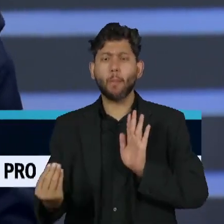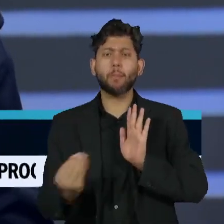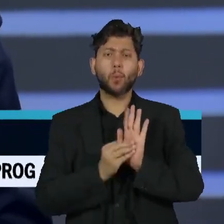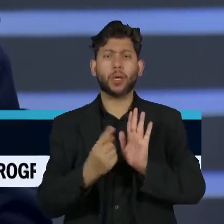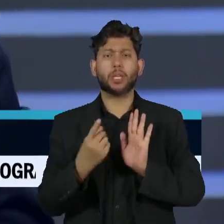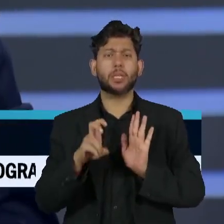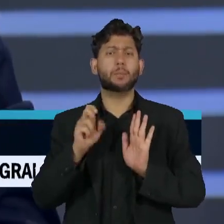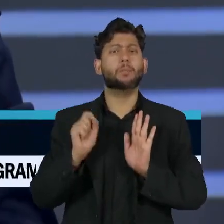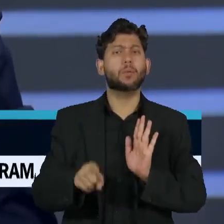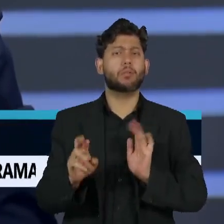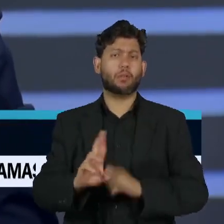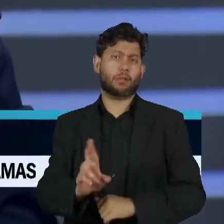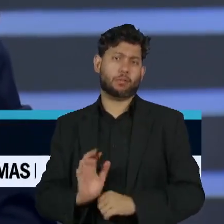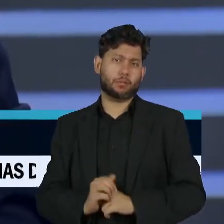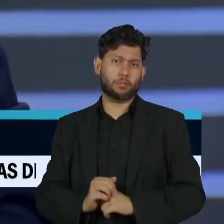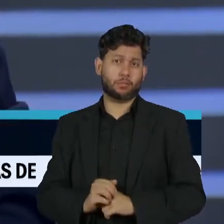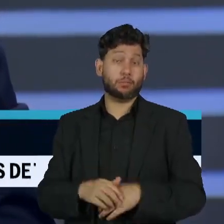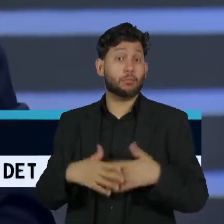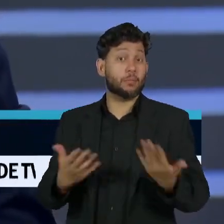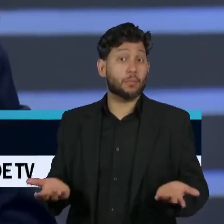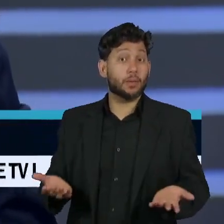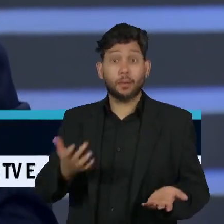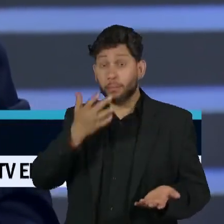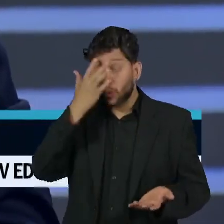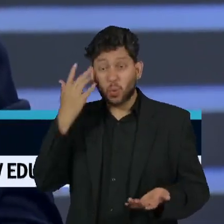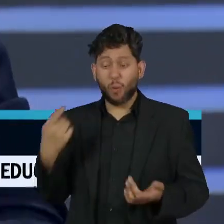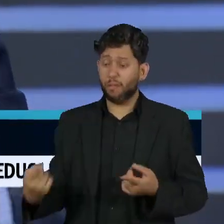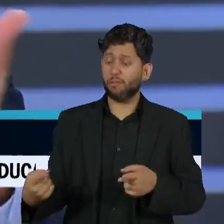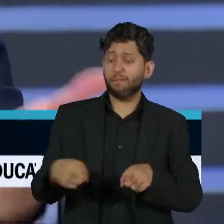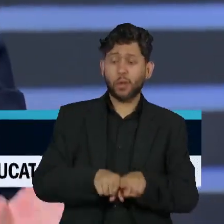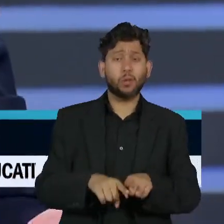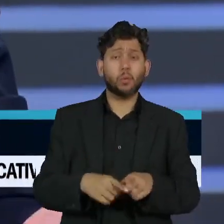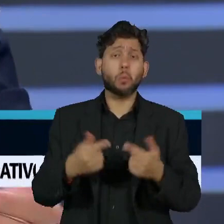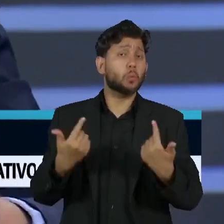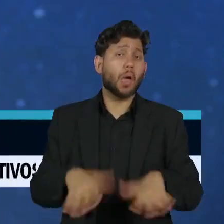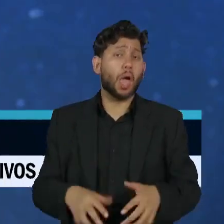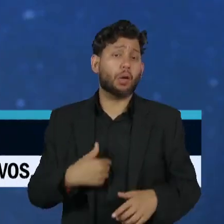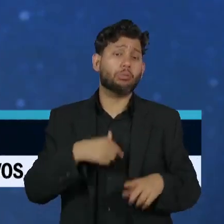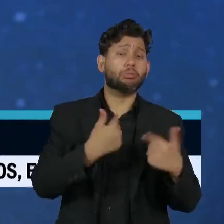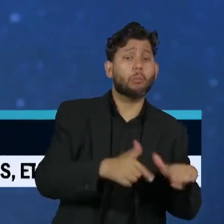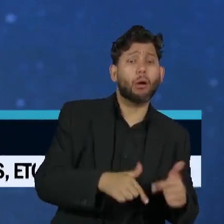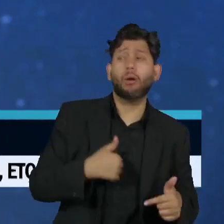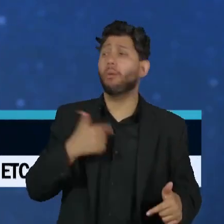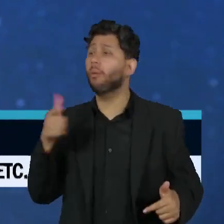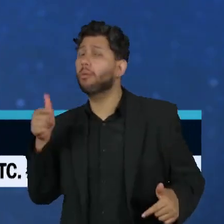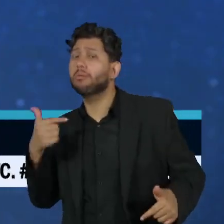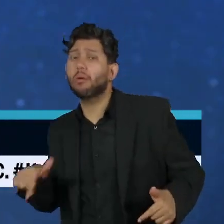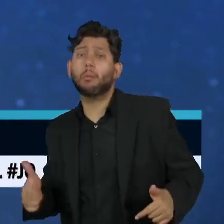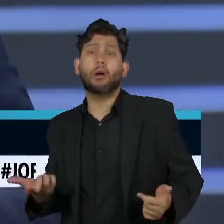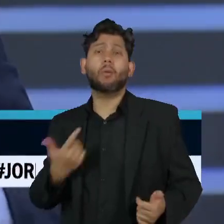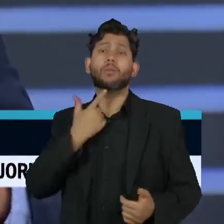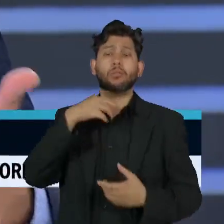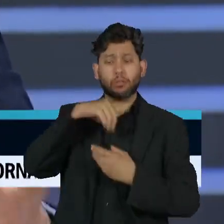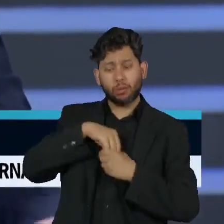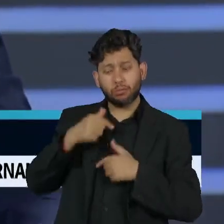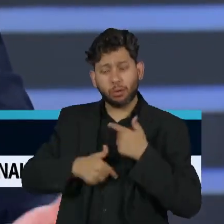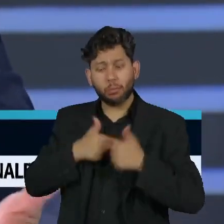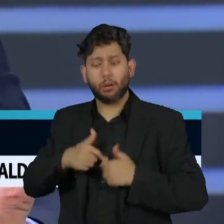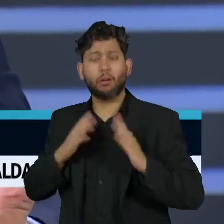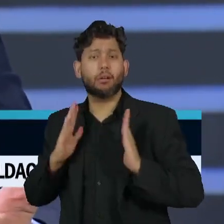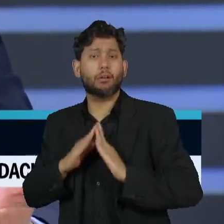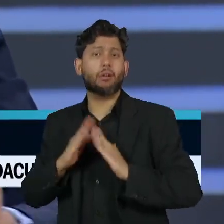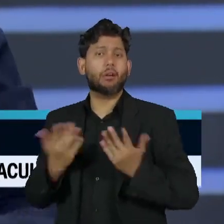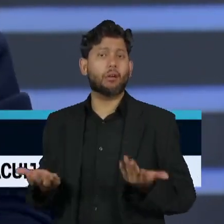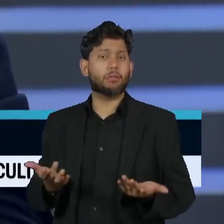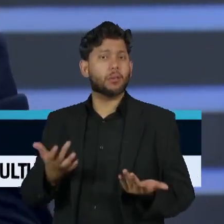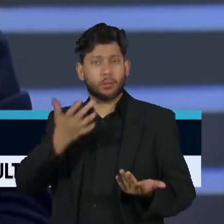hipossuficientes e muitas vezes não querem ter um vínculo mesmo querem poder ter outro trabalho querem poder trabalhar em casa ter outro tipo de de